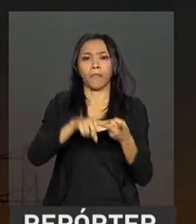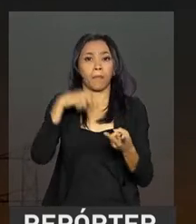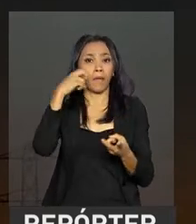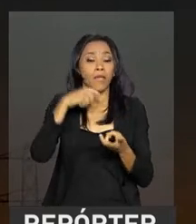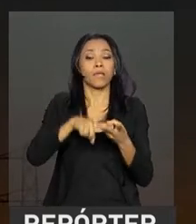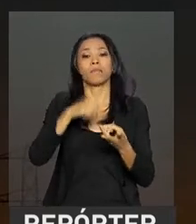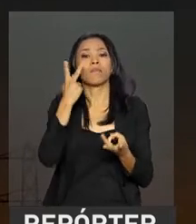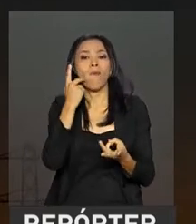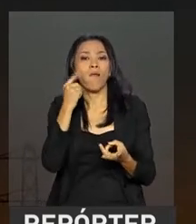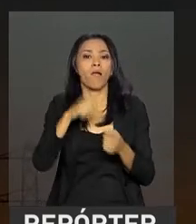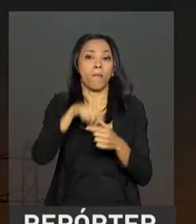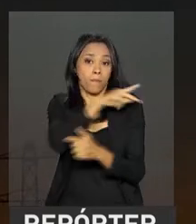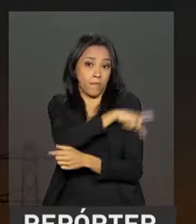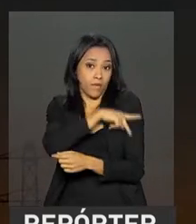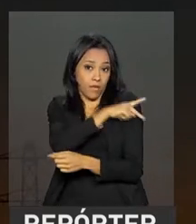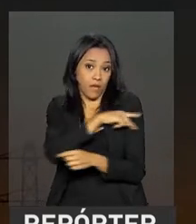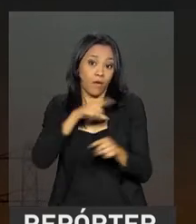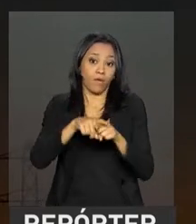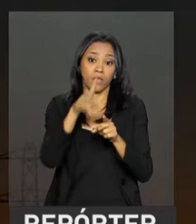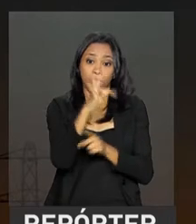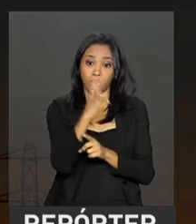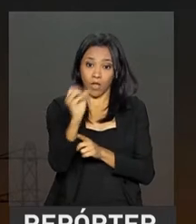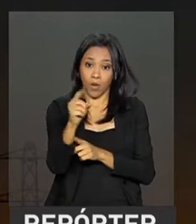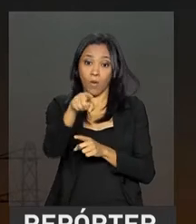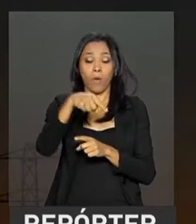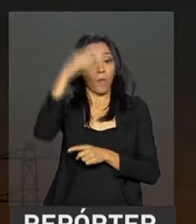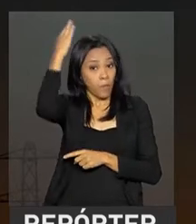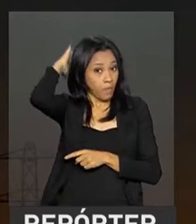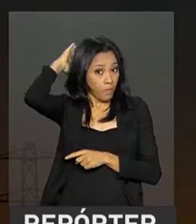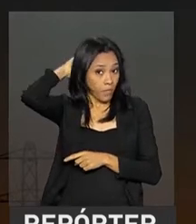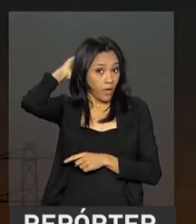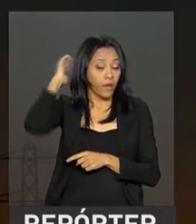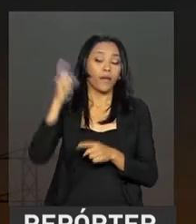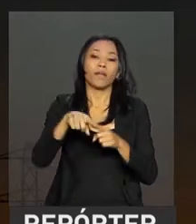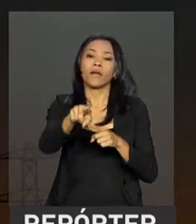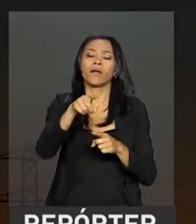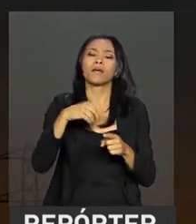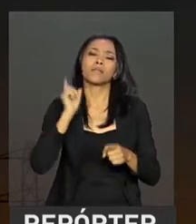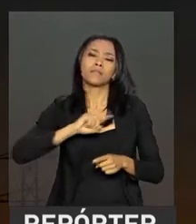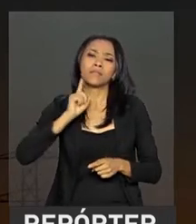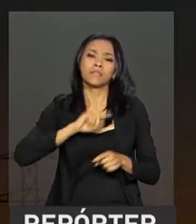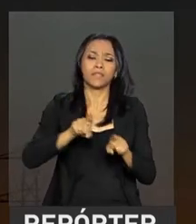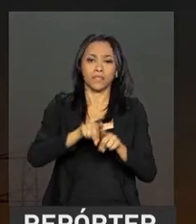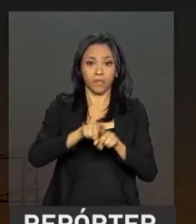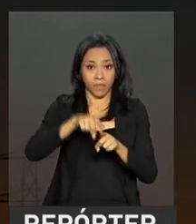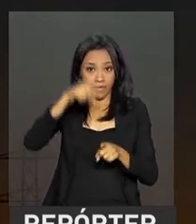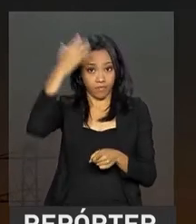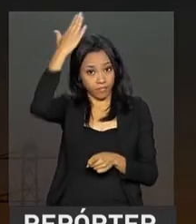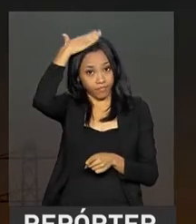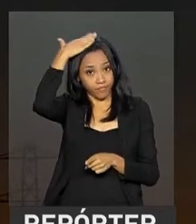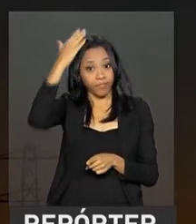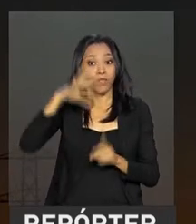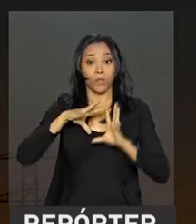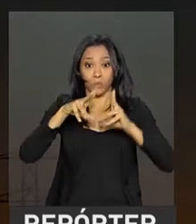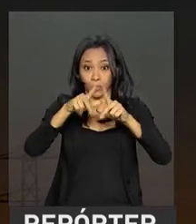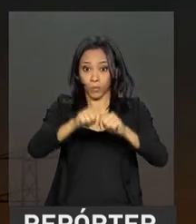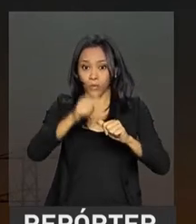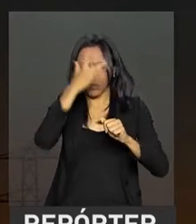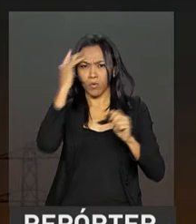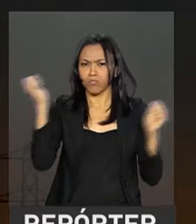Norte, Ceará, Piauí, Tocantins, Pará, Minas Gerais e Paraná. O leilão foi concorrido e